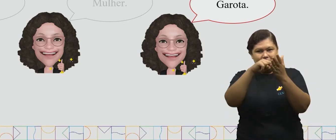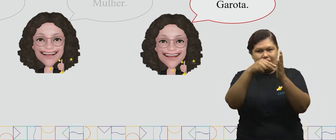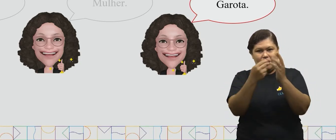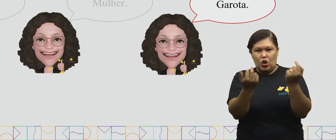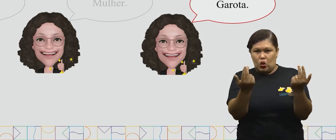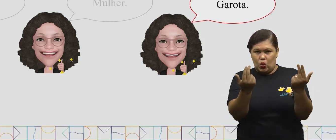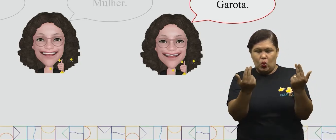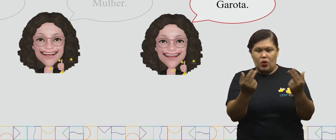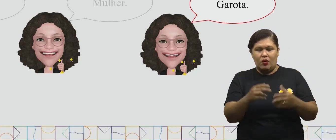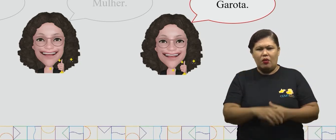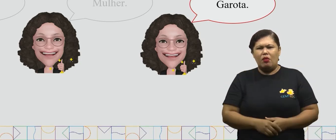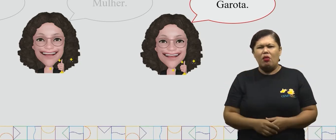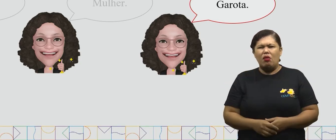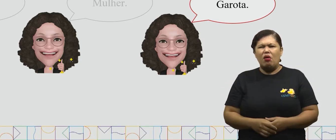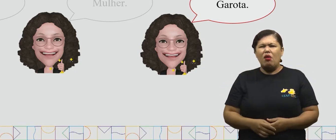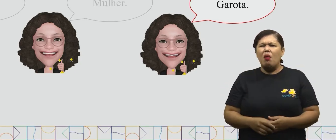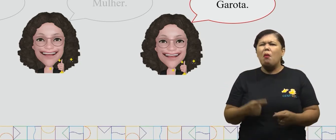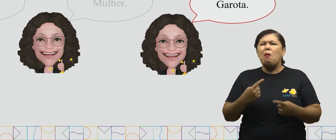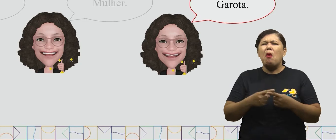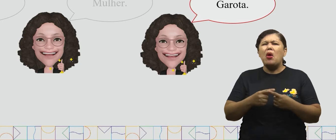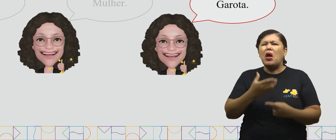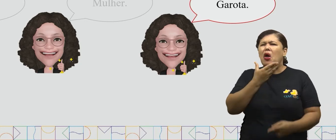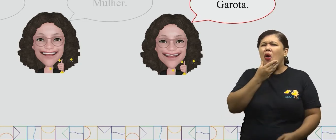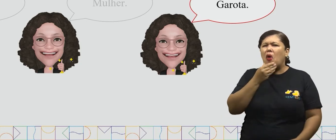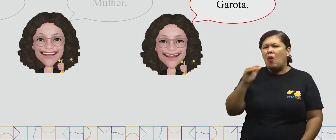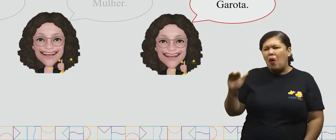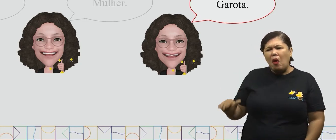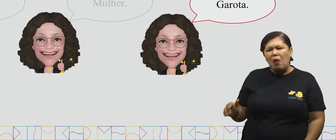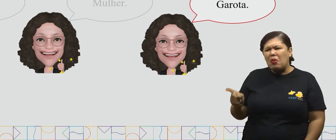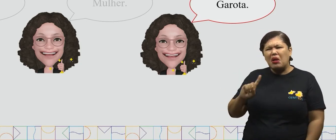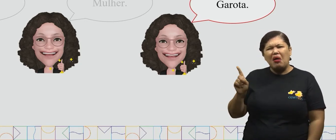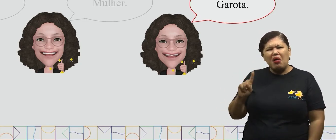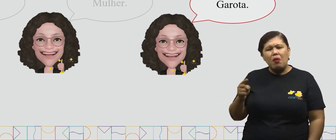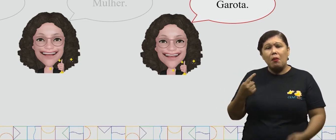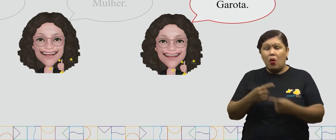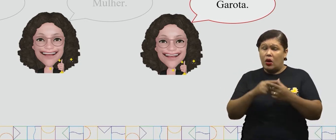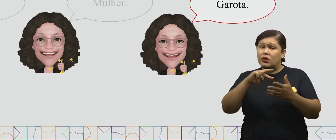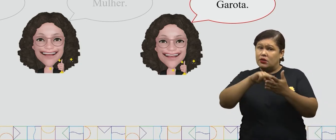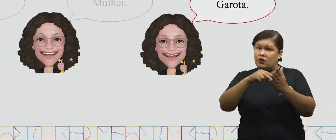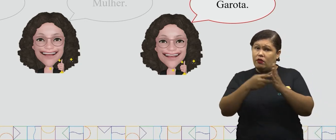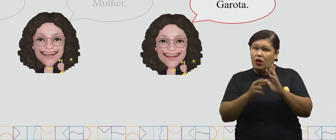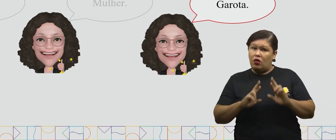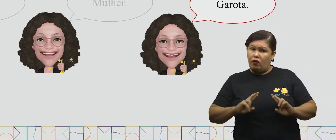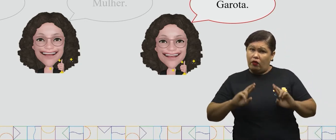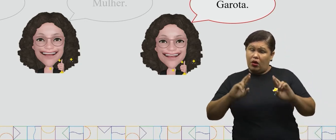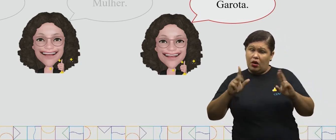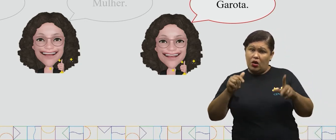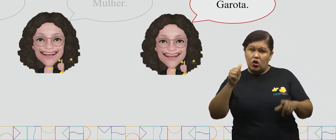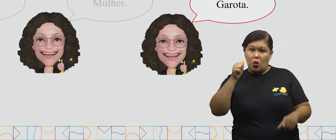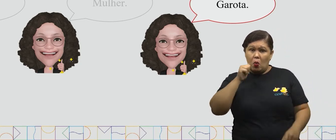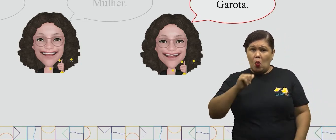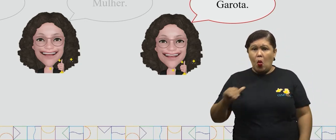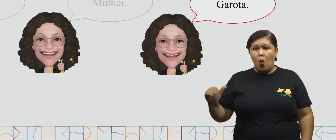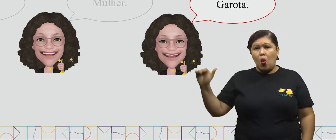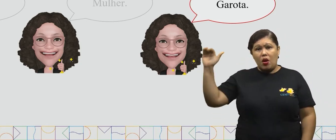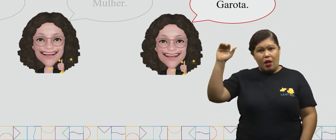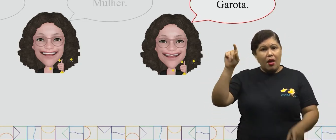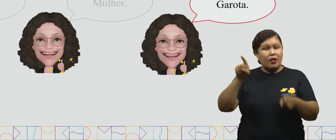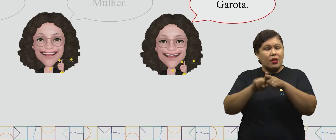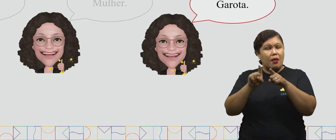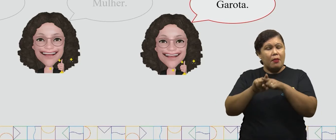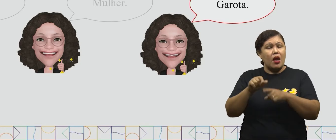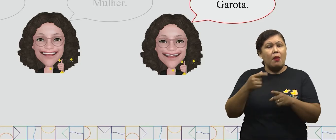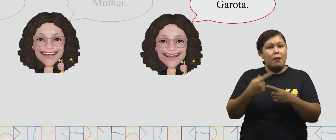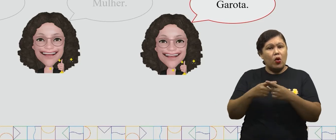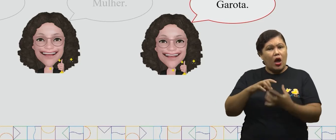palavra garoto? Porque tem significado diferente. Mulher também. Mulher não é uma criança,